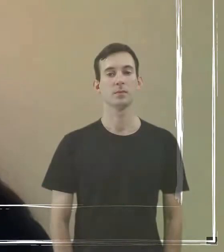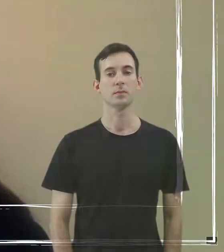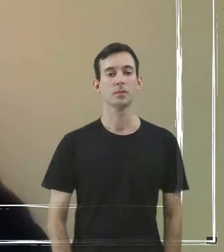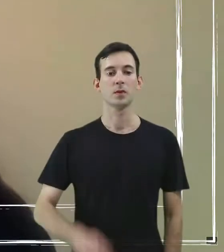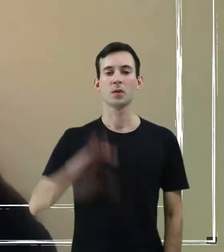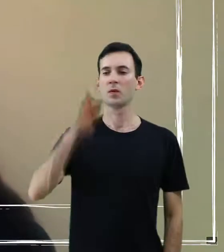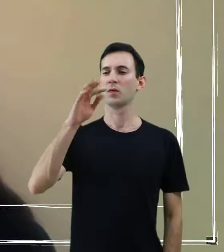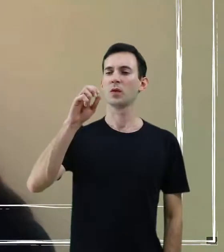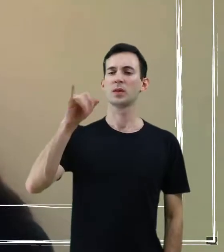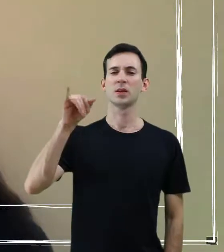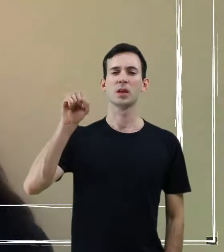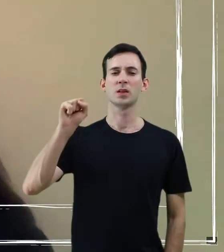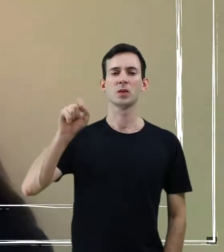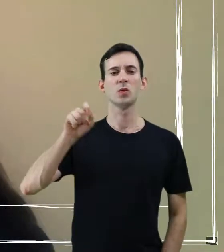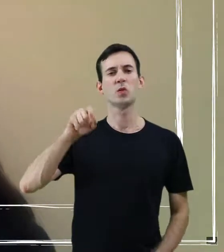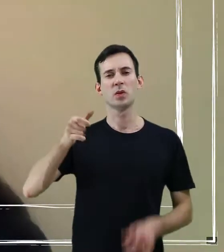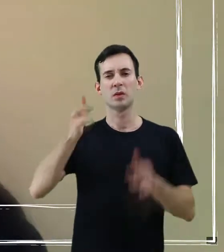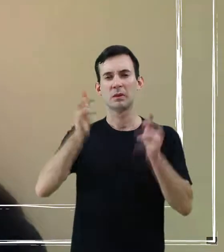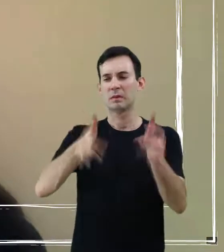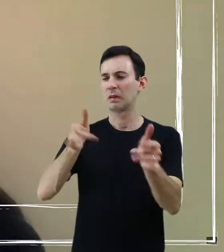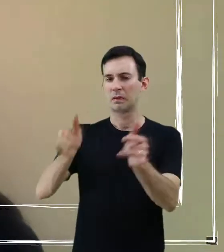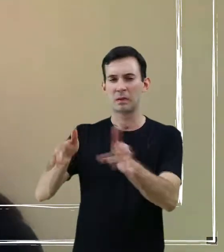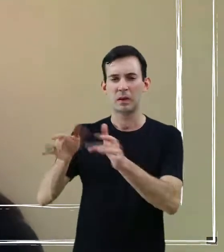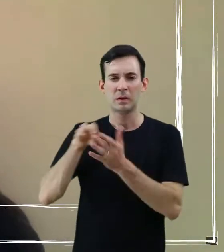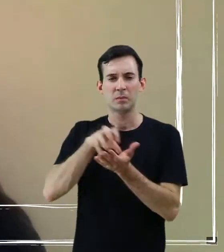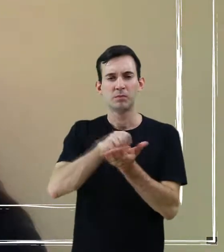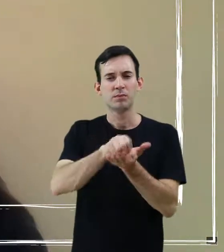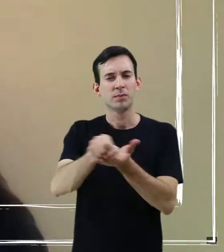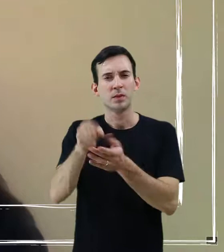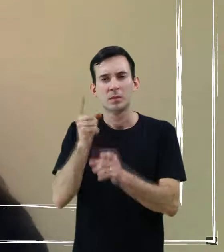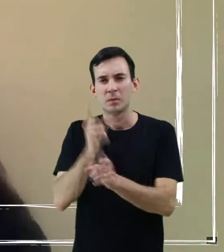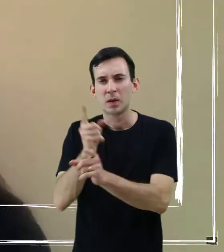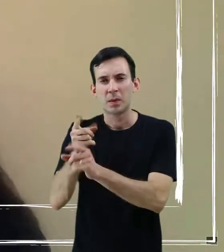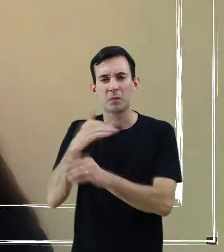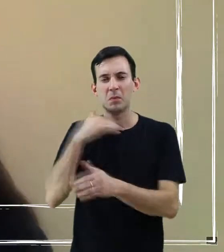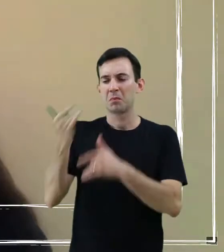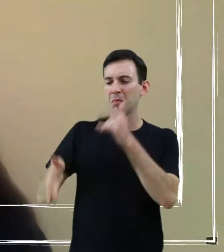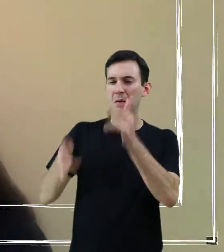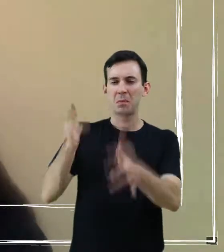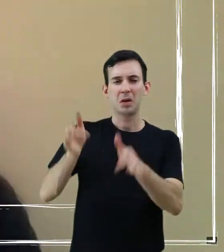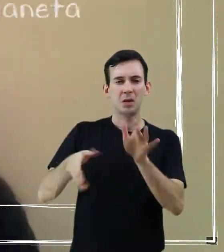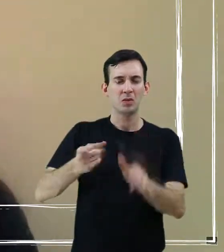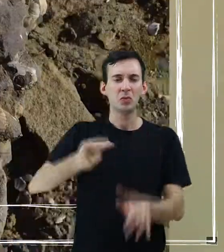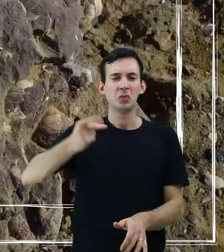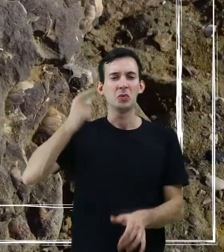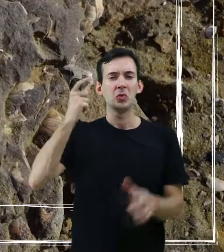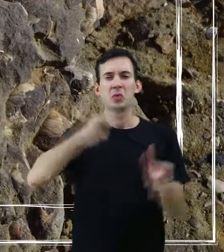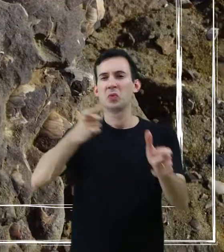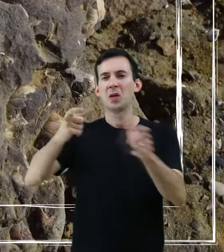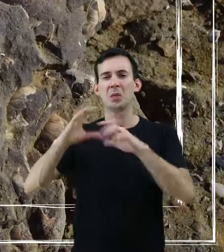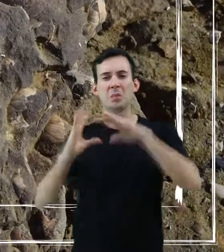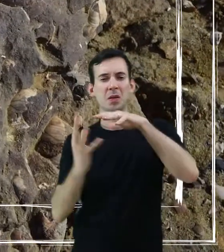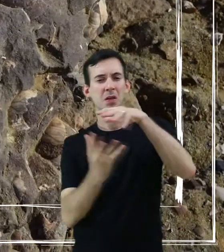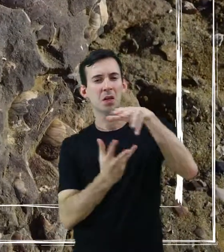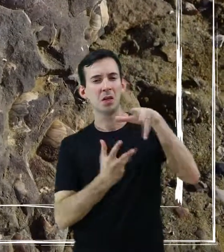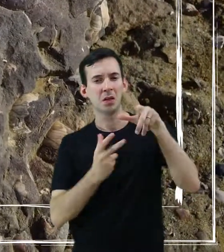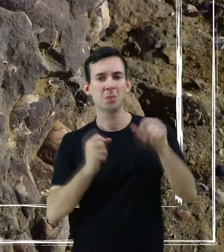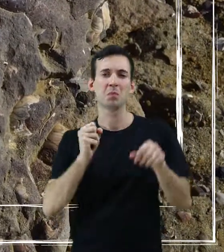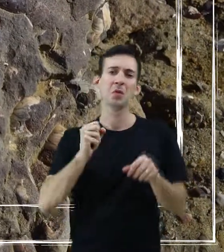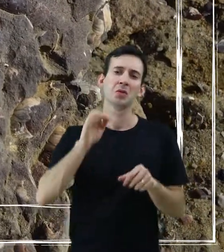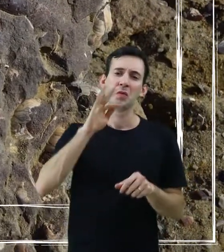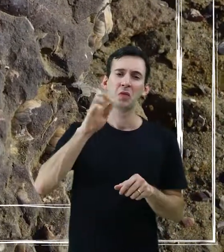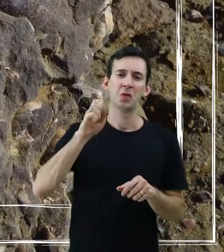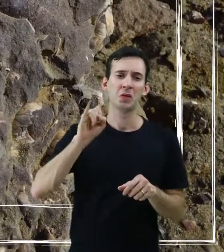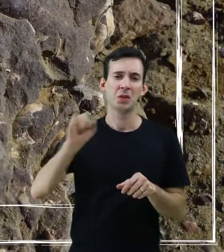Fósseis são restos ou evidência de organismos que já existiram em algum lugar do nosso planeta. Para ser considerado fóssil,